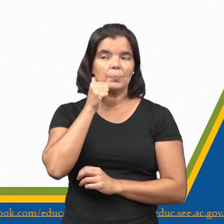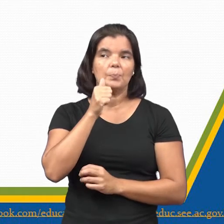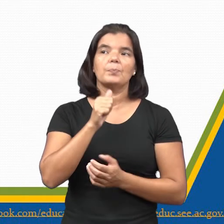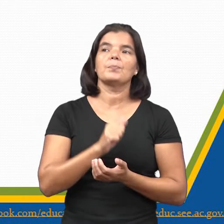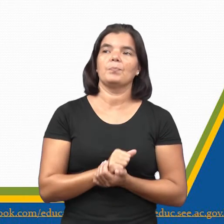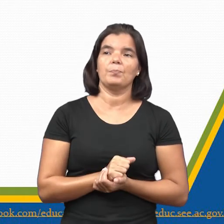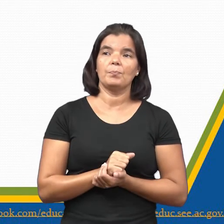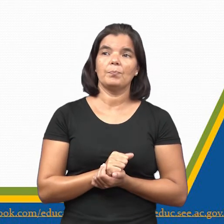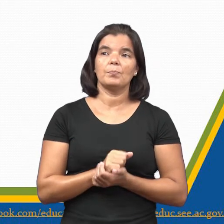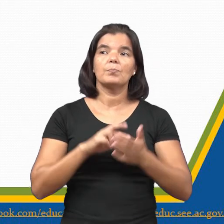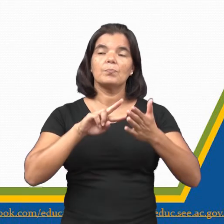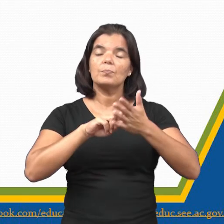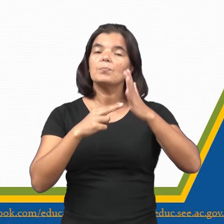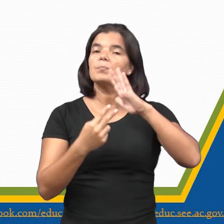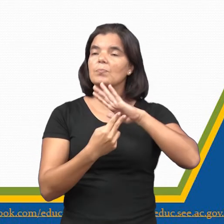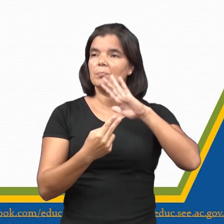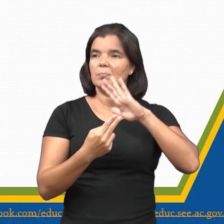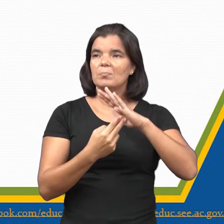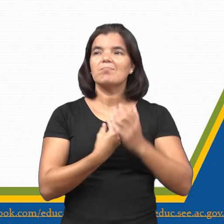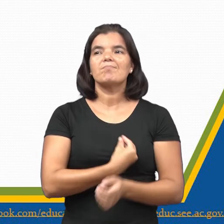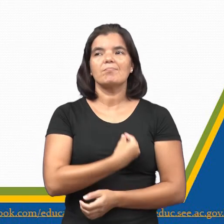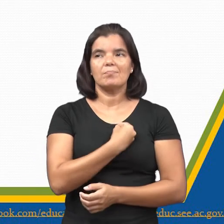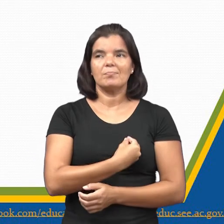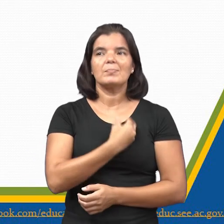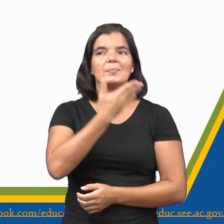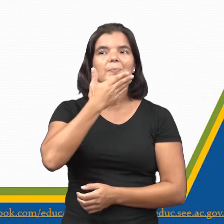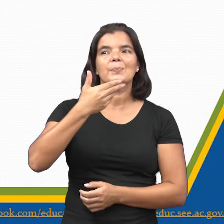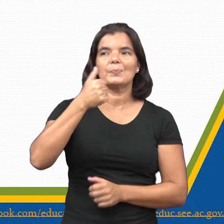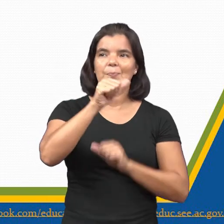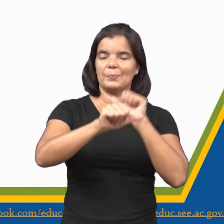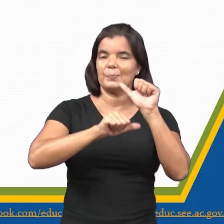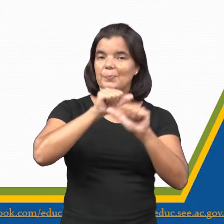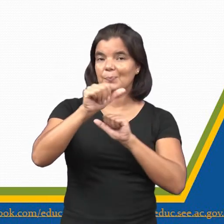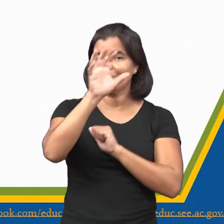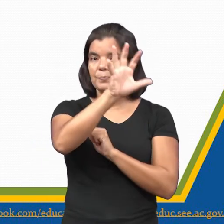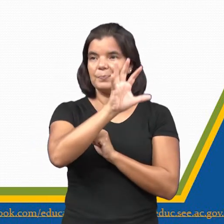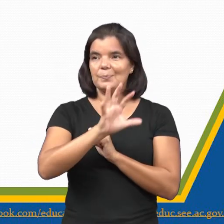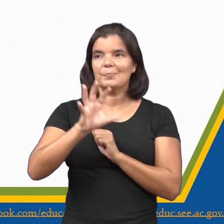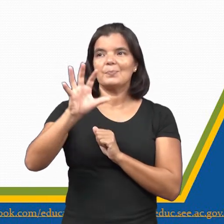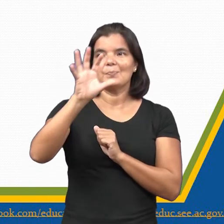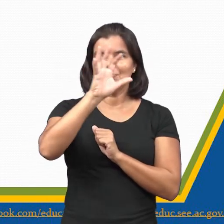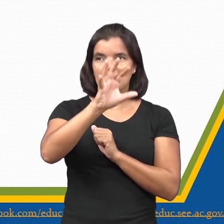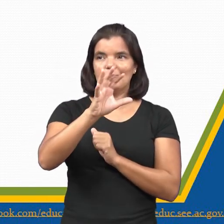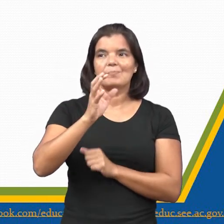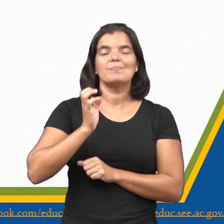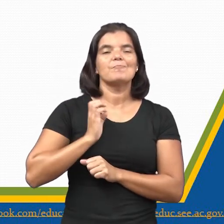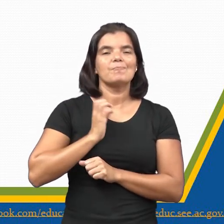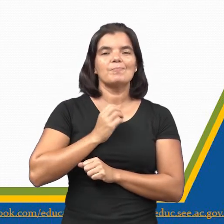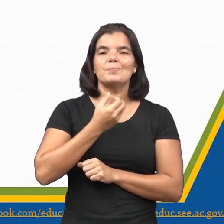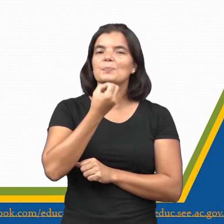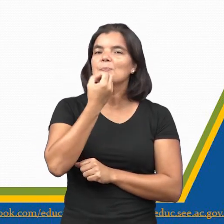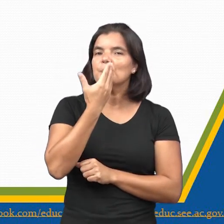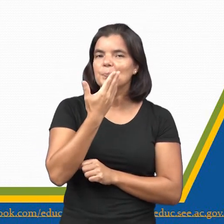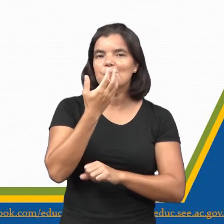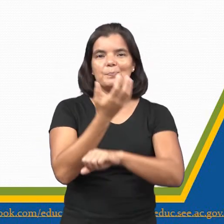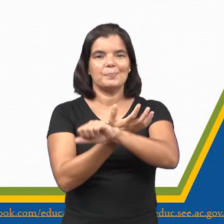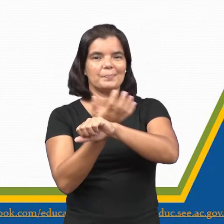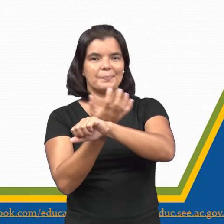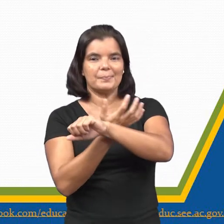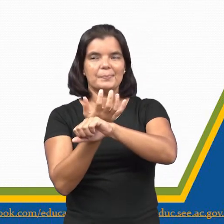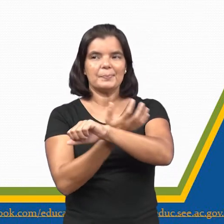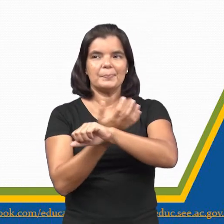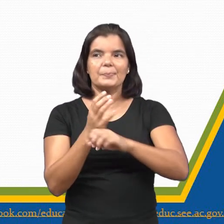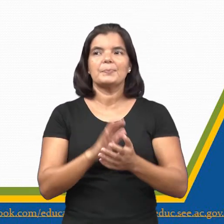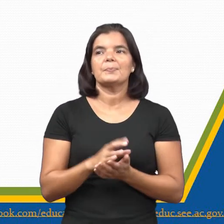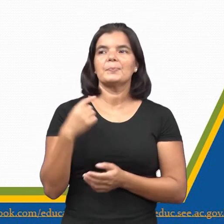Belmink. No Parque Acádia é que apresentavam melhor a mudança das estações, as suas ricas e frondosas vegetações.